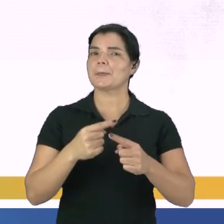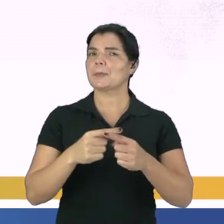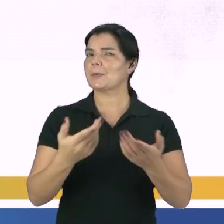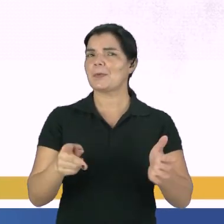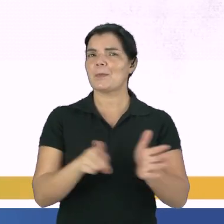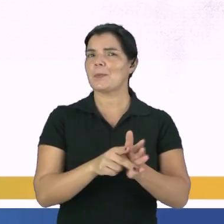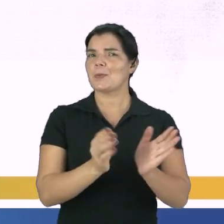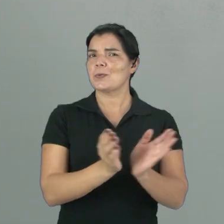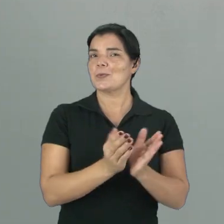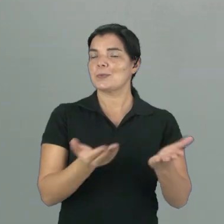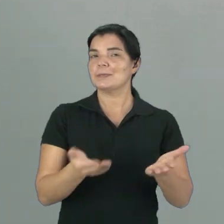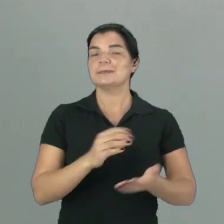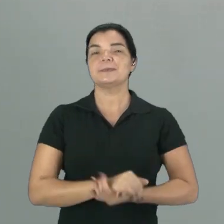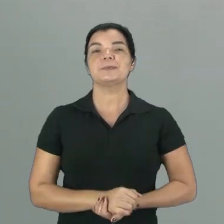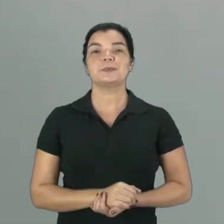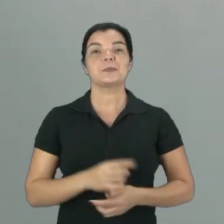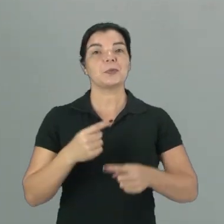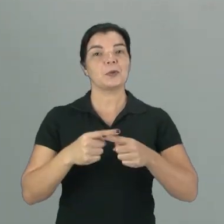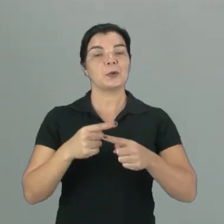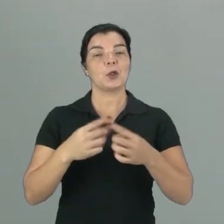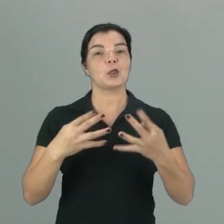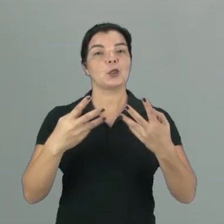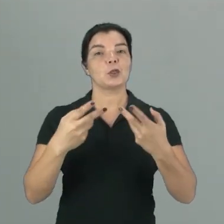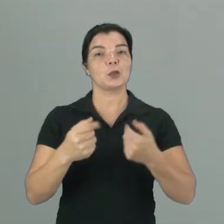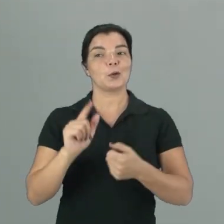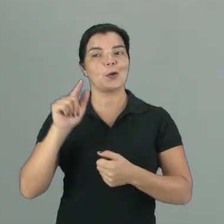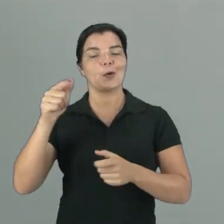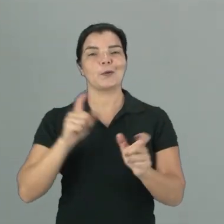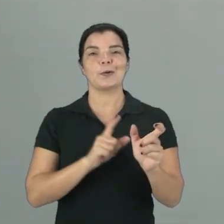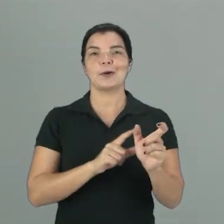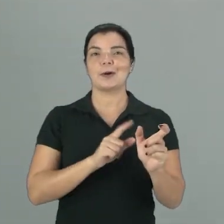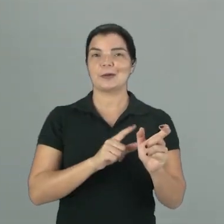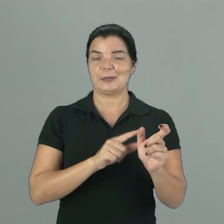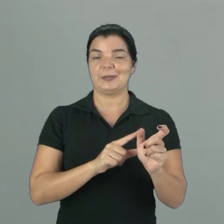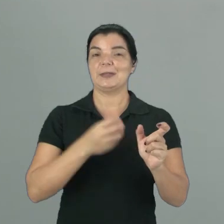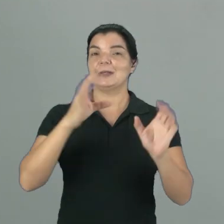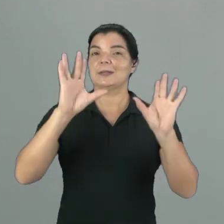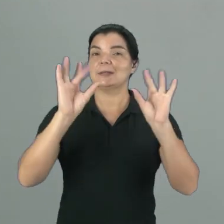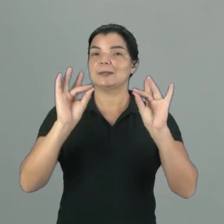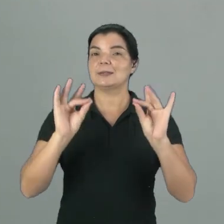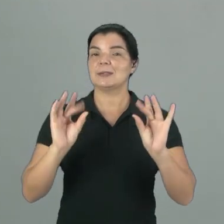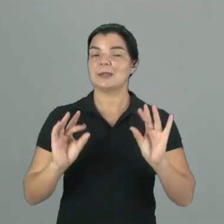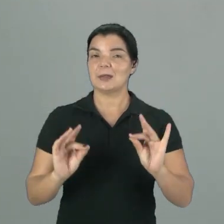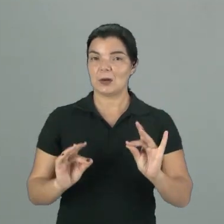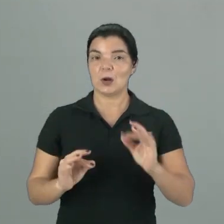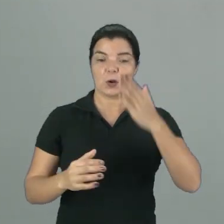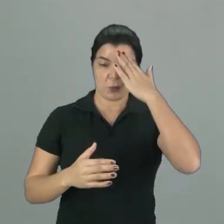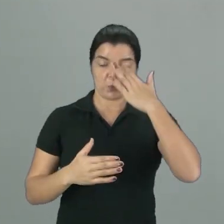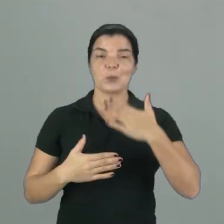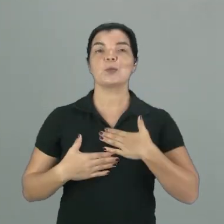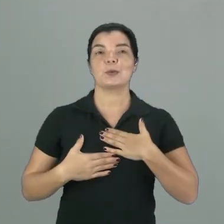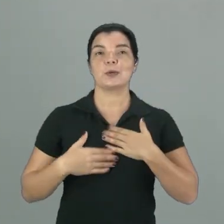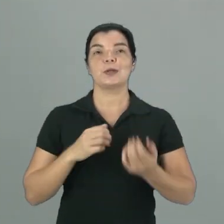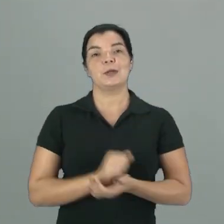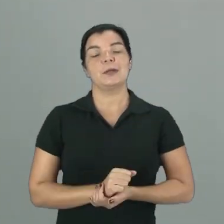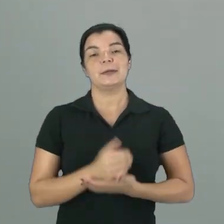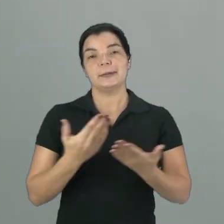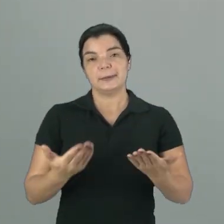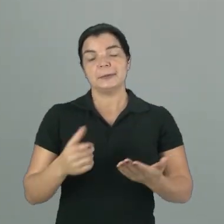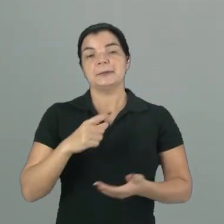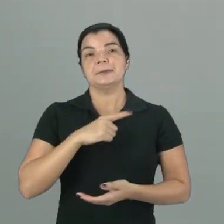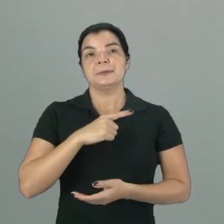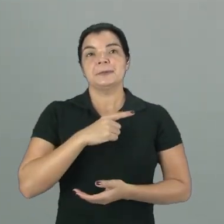curly não faz parte desse grupo? Porque todas as outras palavras estão descrevendo a estrutura corporal. Então